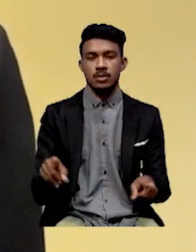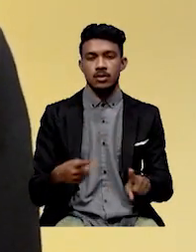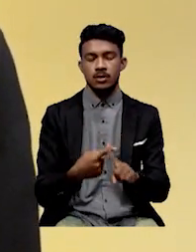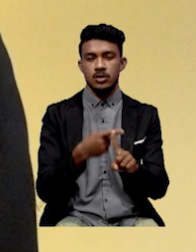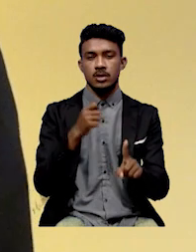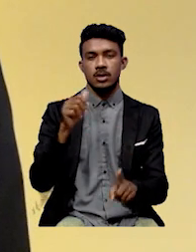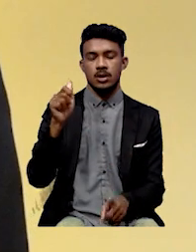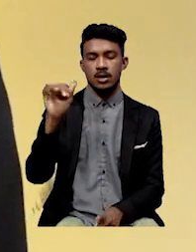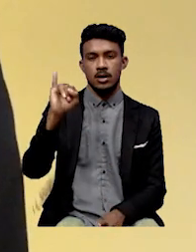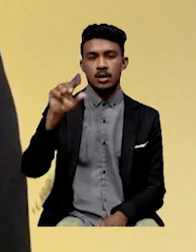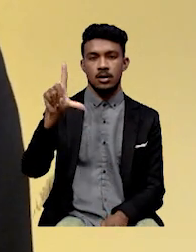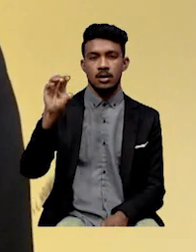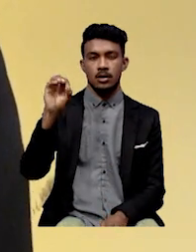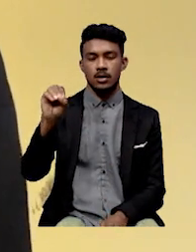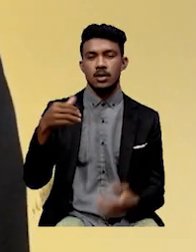e 200 mil